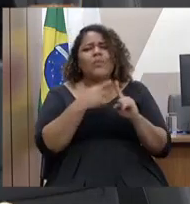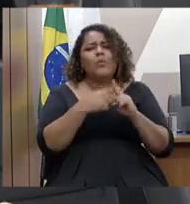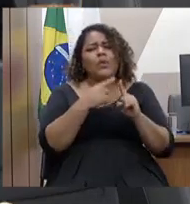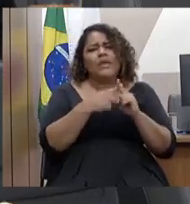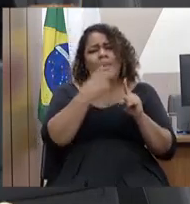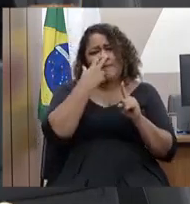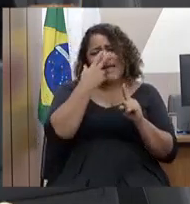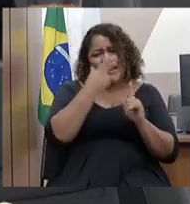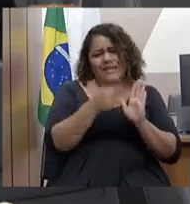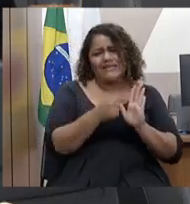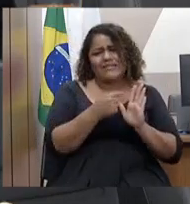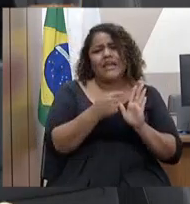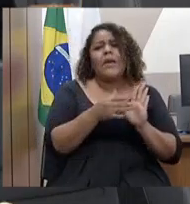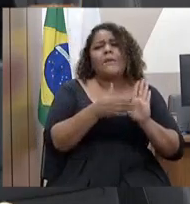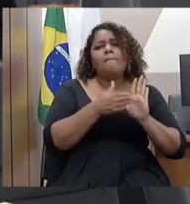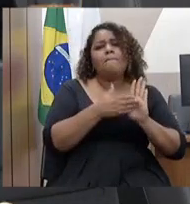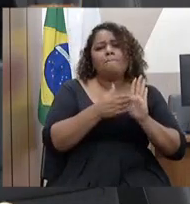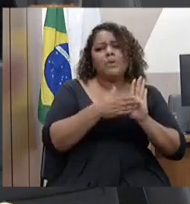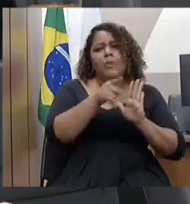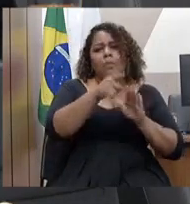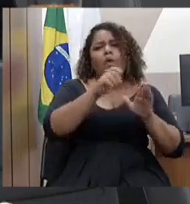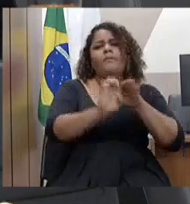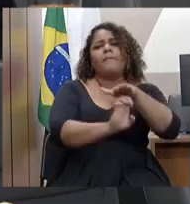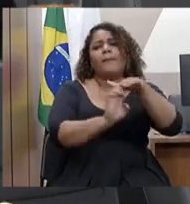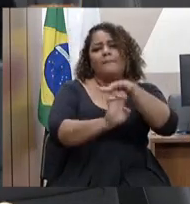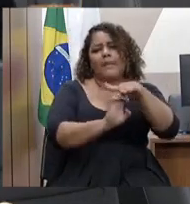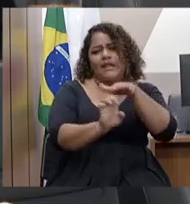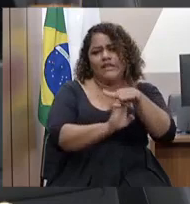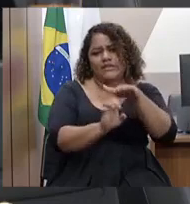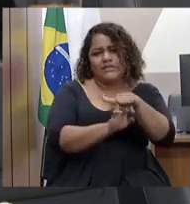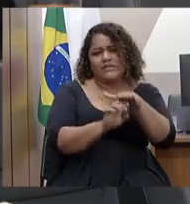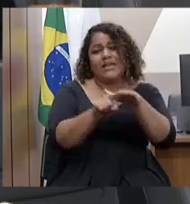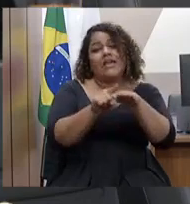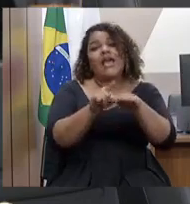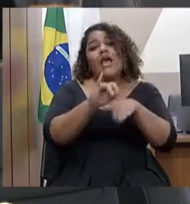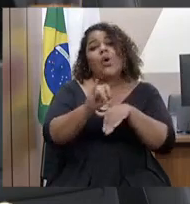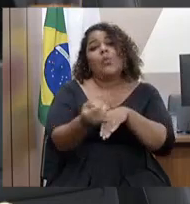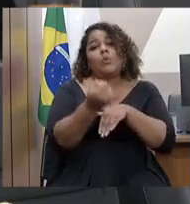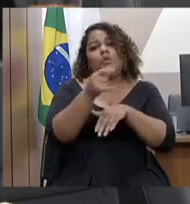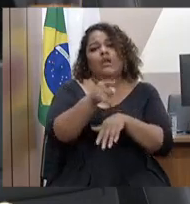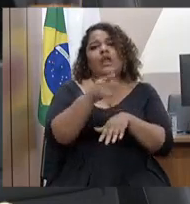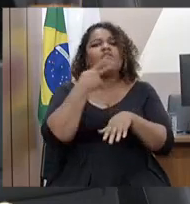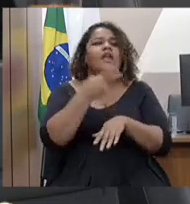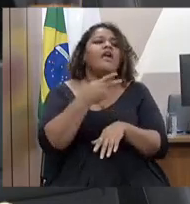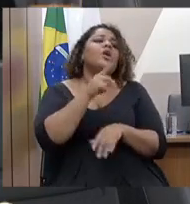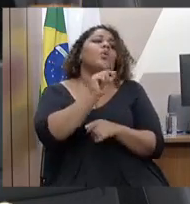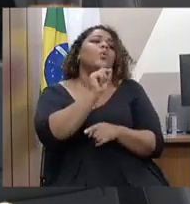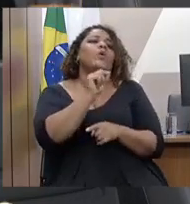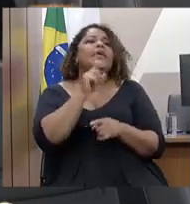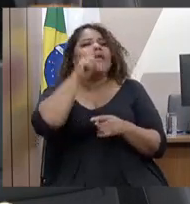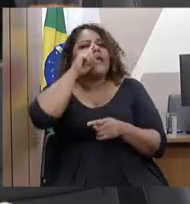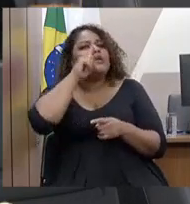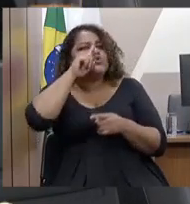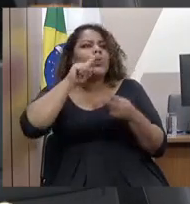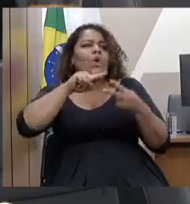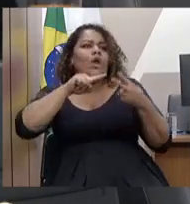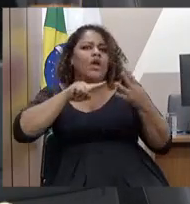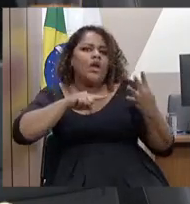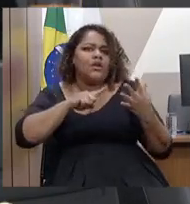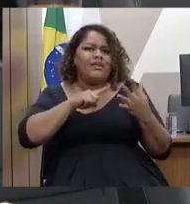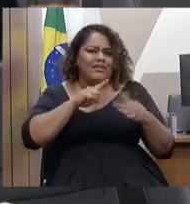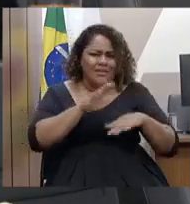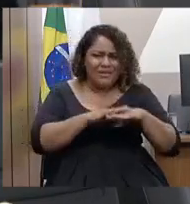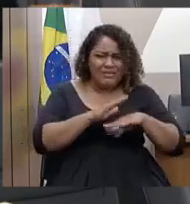empregador essa a chance né e a forma que ele mesmo vai dizer o que que é de risco então a gente sabe que